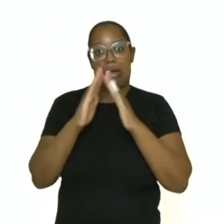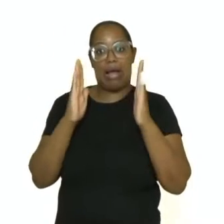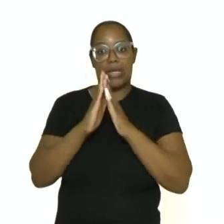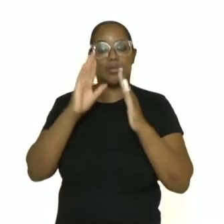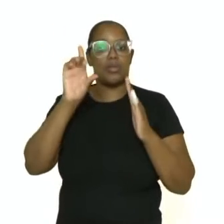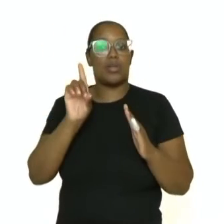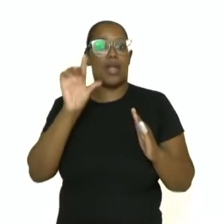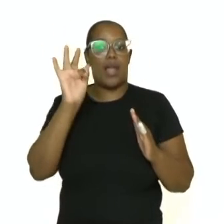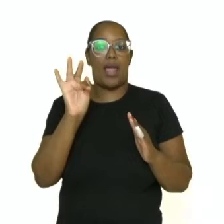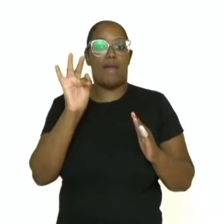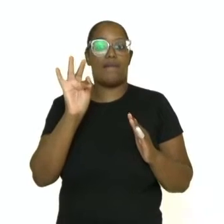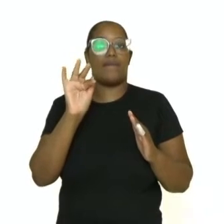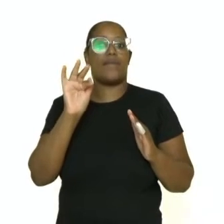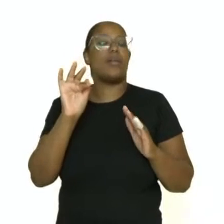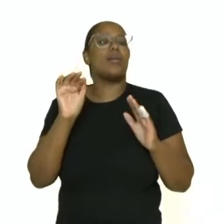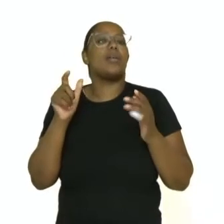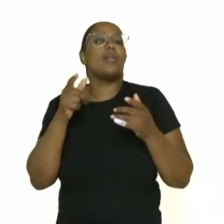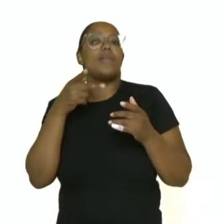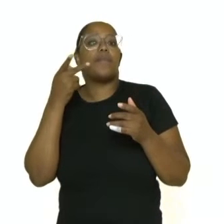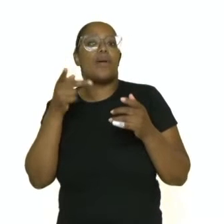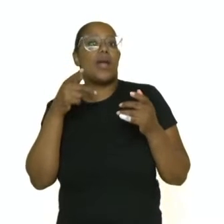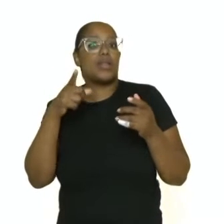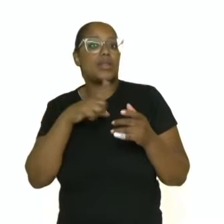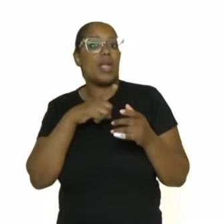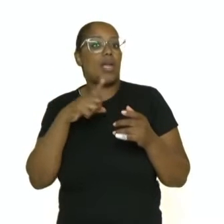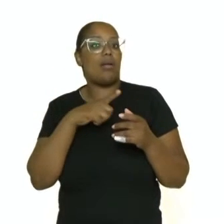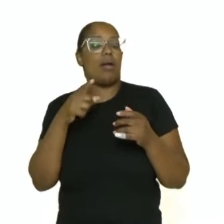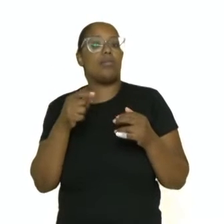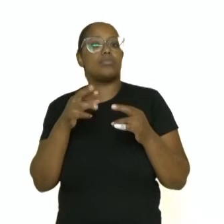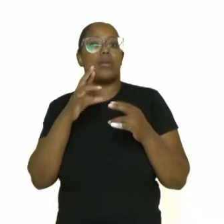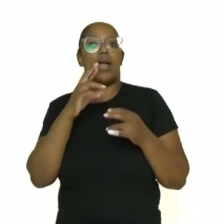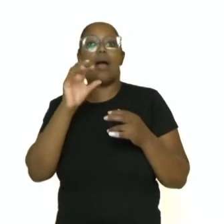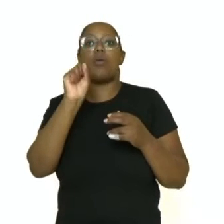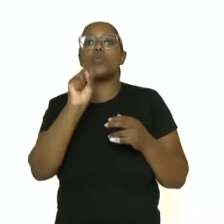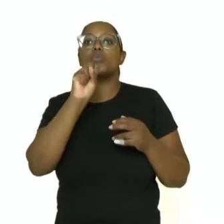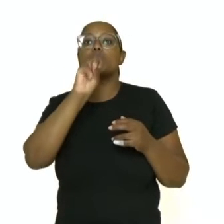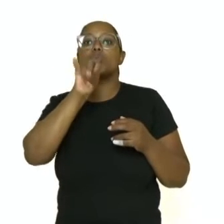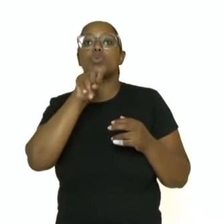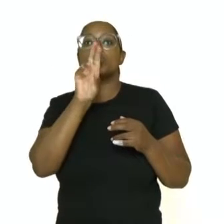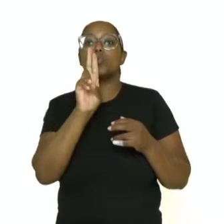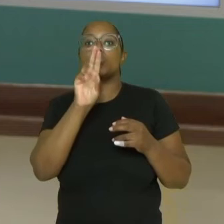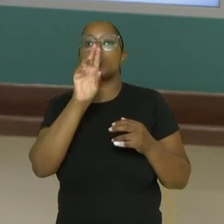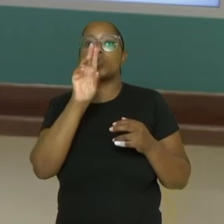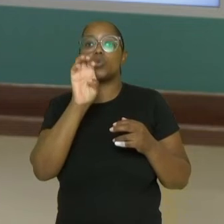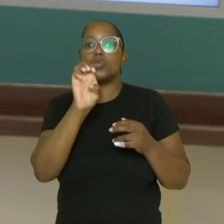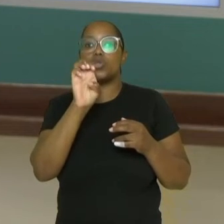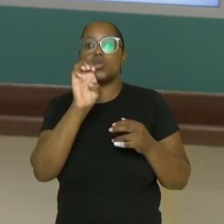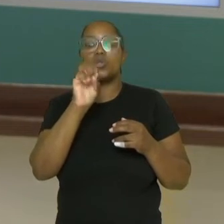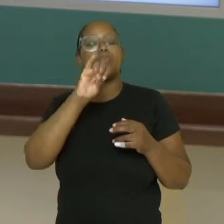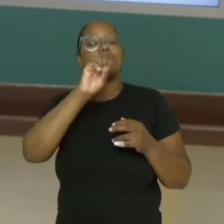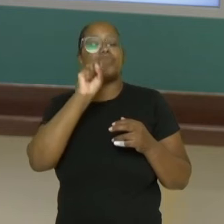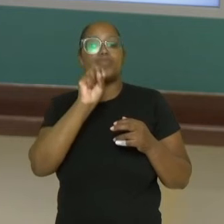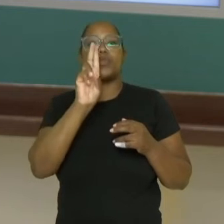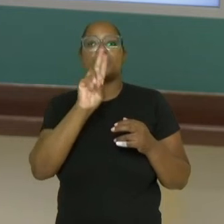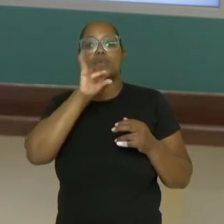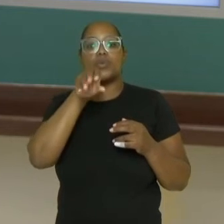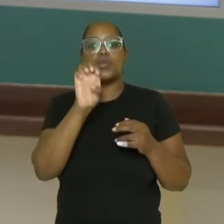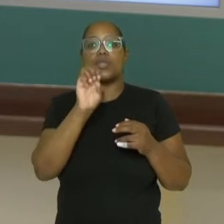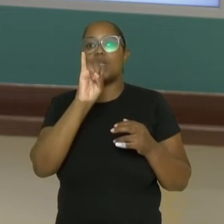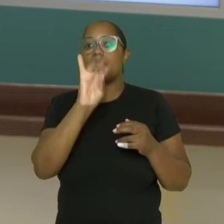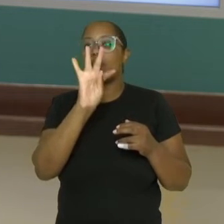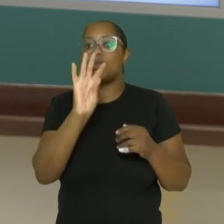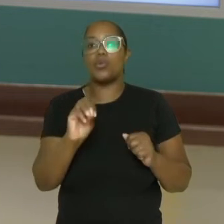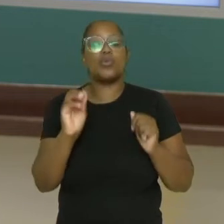os moradores do Distrito Federal representam o sujeito da oração. Porque é isso, sobre quem se faz uma